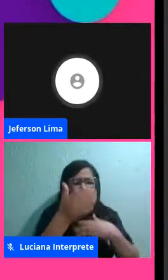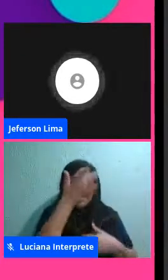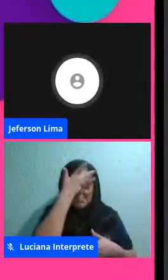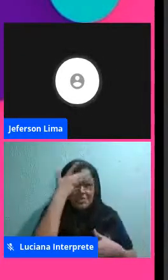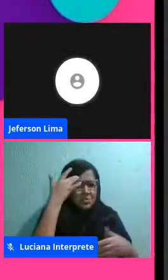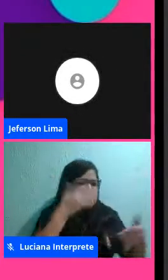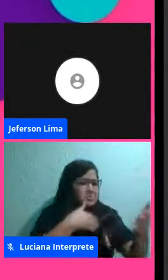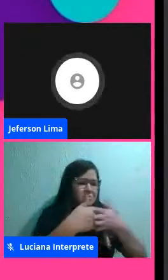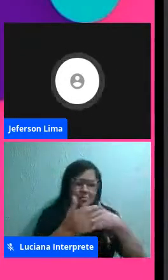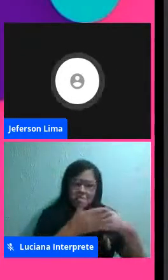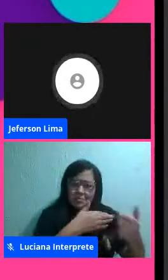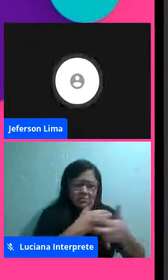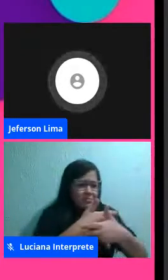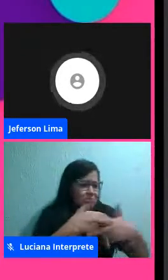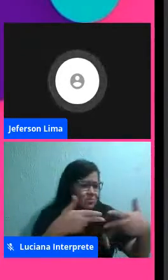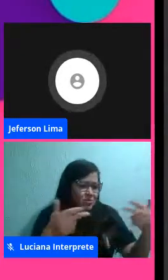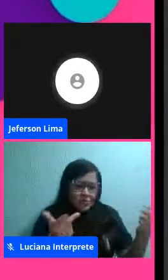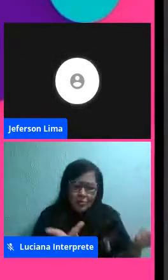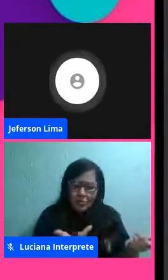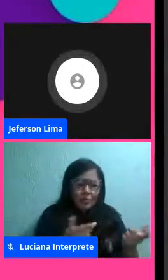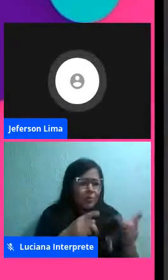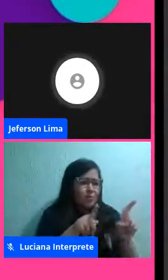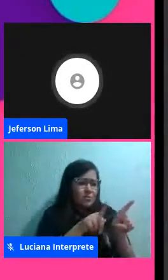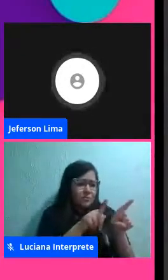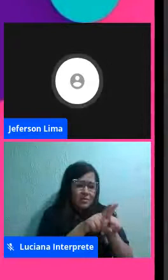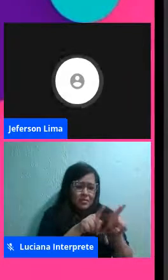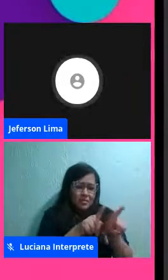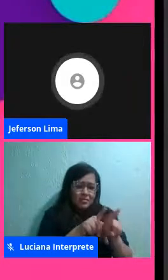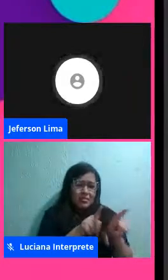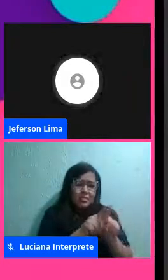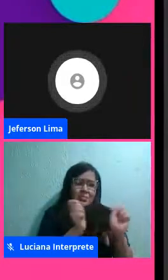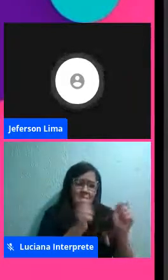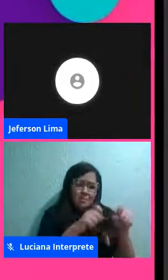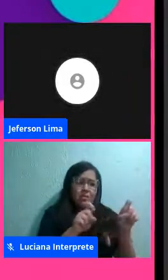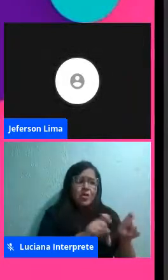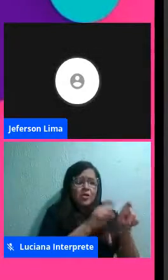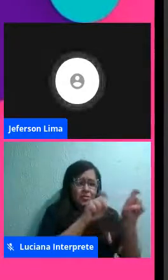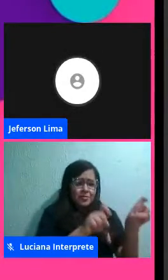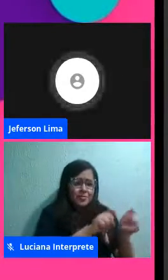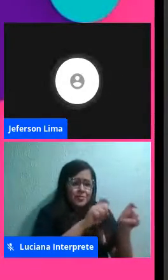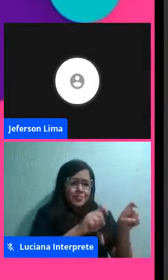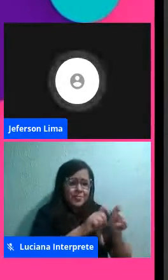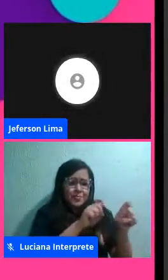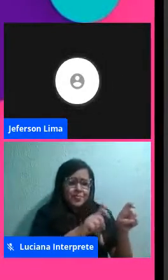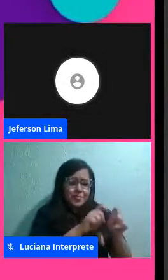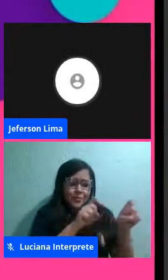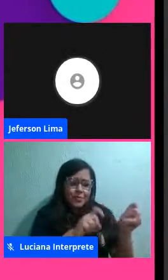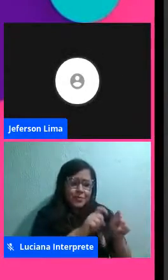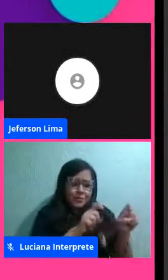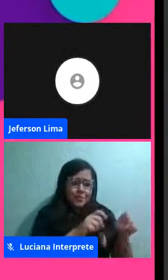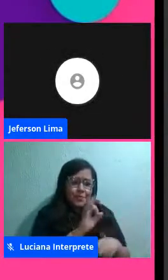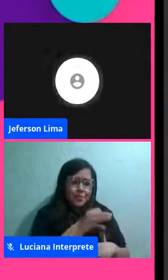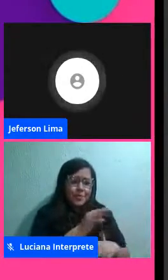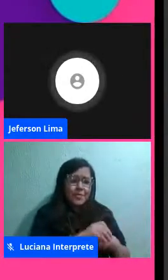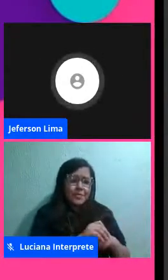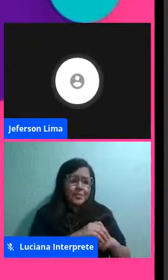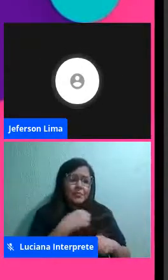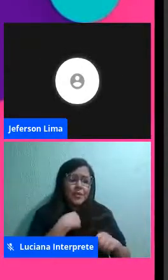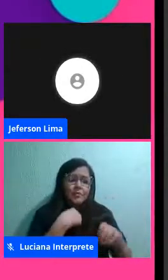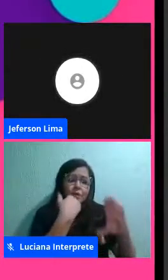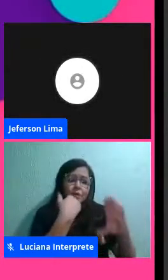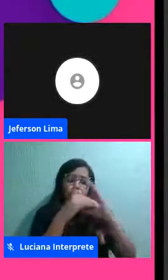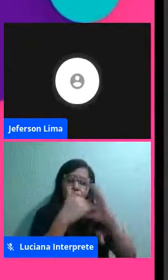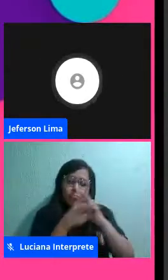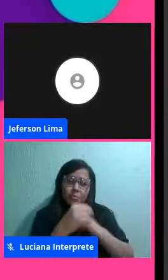nosso dispositivo. Acho que, inclusive, bora fazer isso. Eu ia mostrar para vocês o processo mais complexo. Deixa eu até compartilhar aqui para vocês, só para